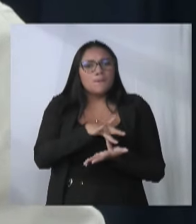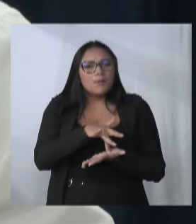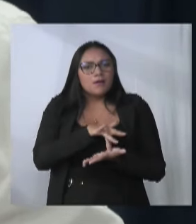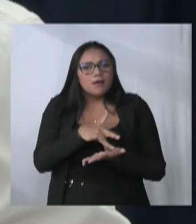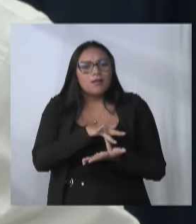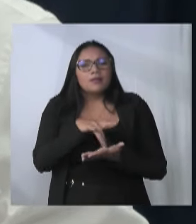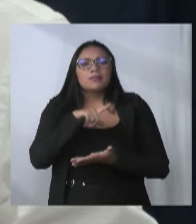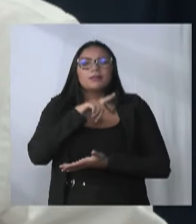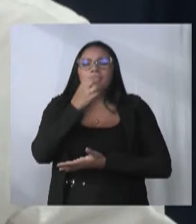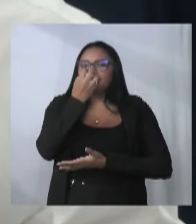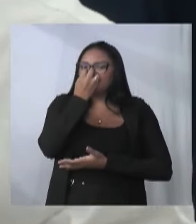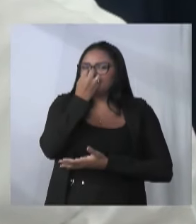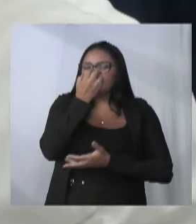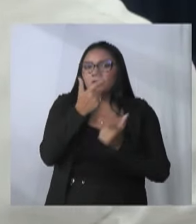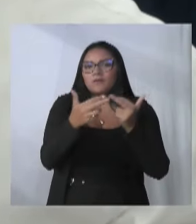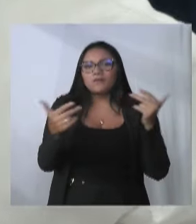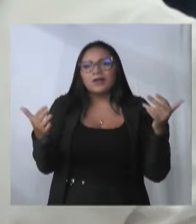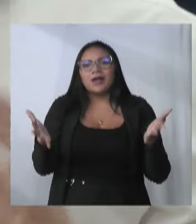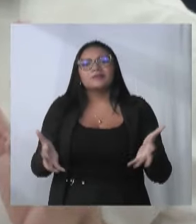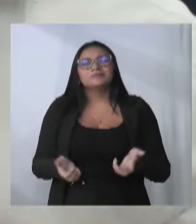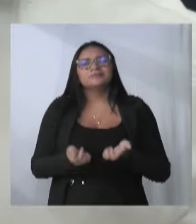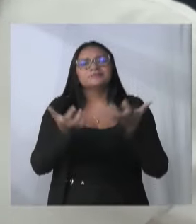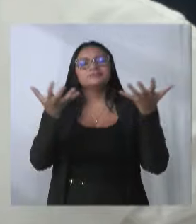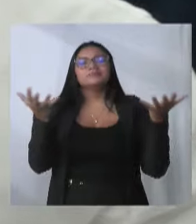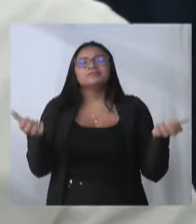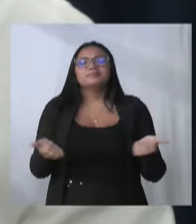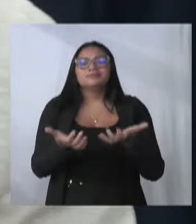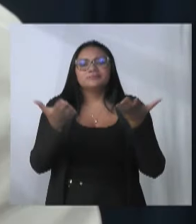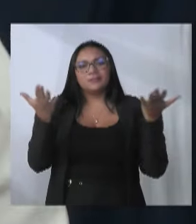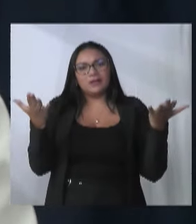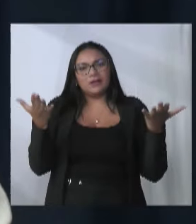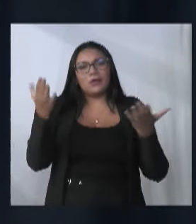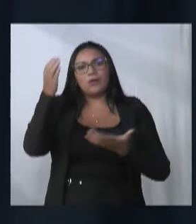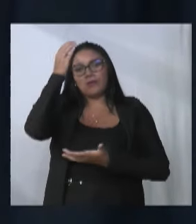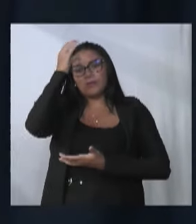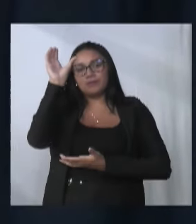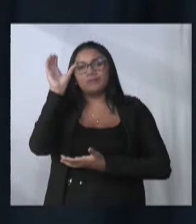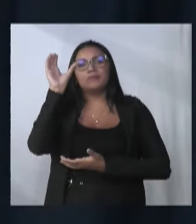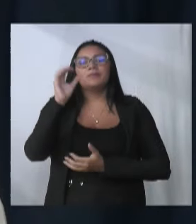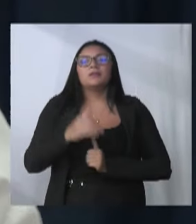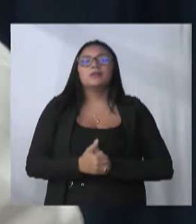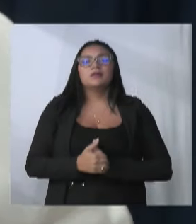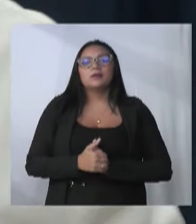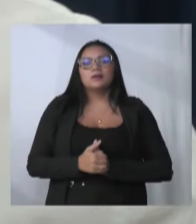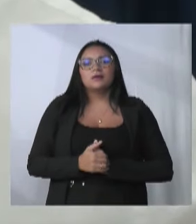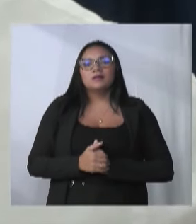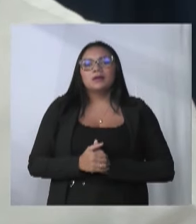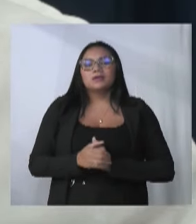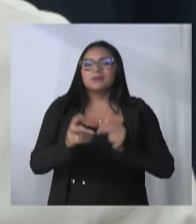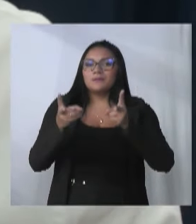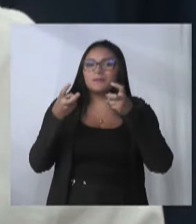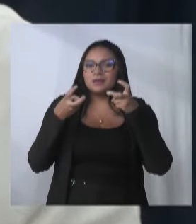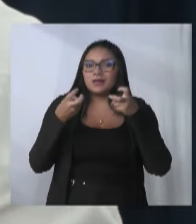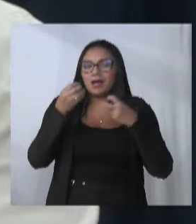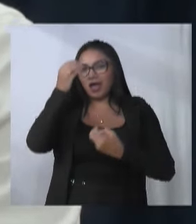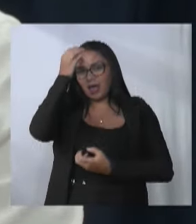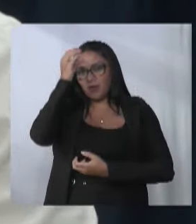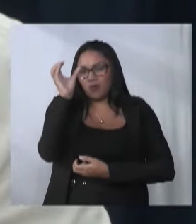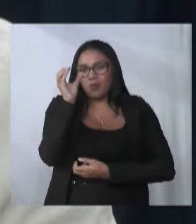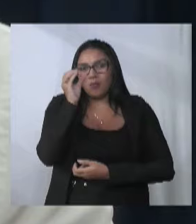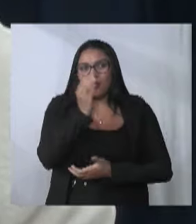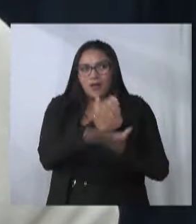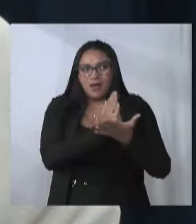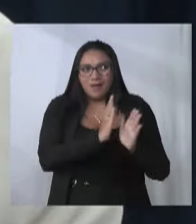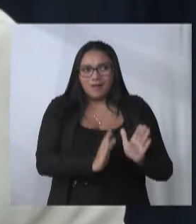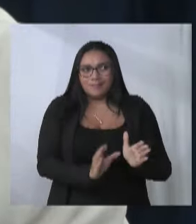diversas outras manifestações culturais. Ao longo dos últimos anos, a gente tem visto um sucateamento da cultura de Teresina no que